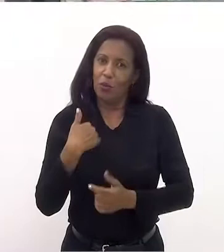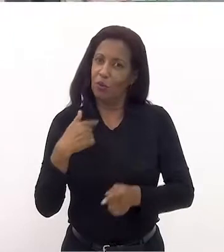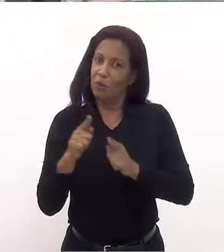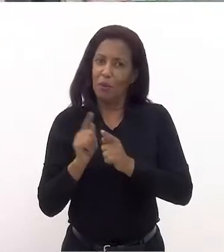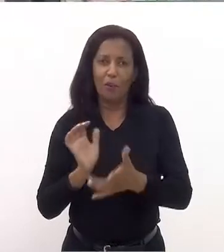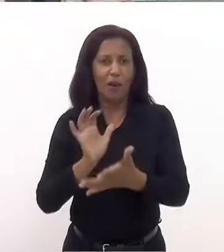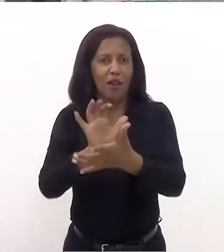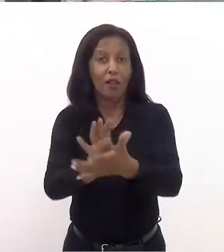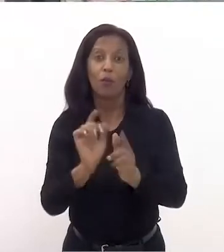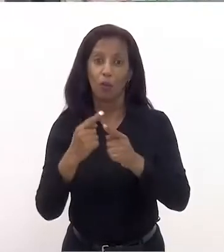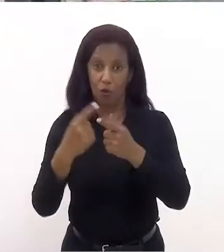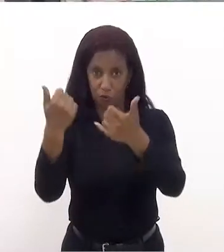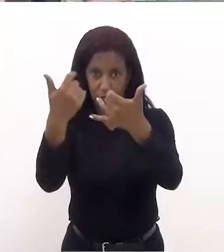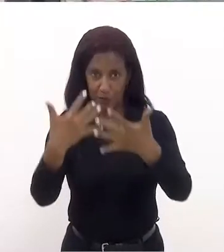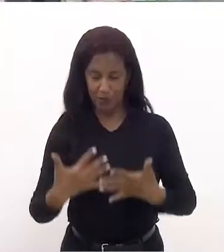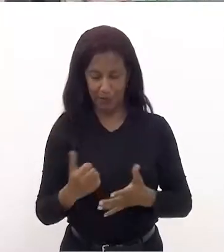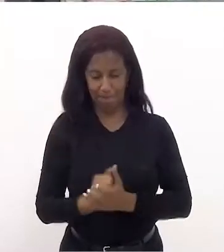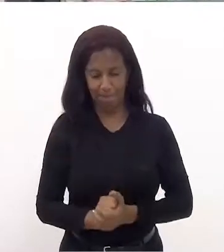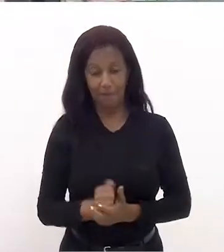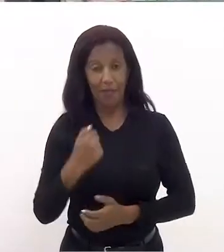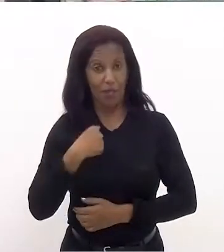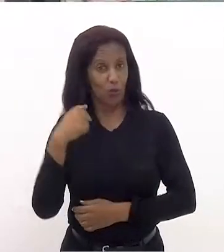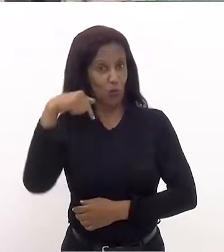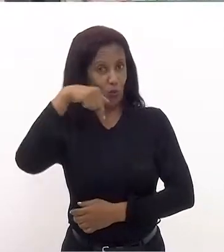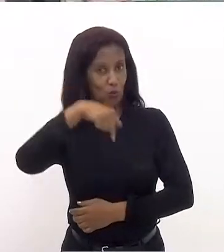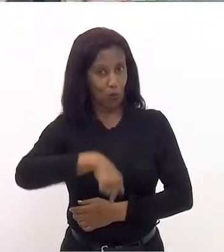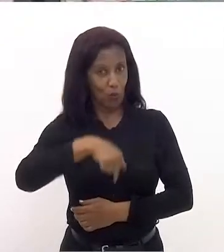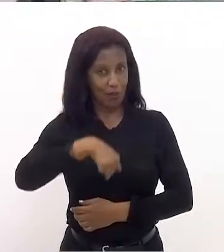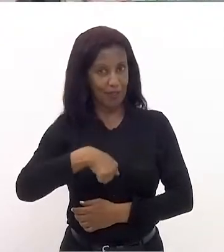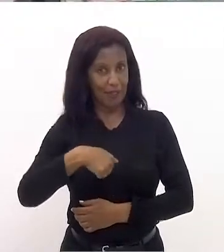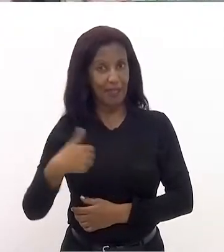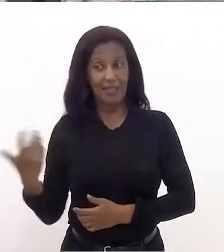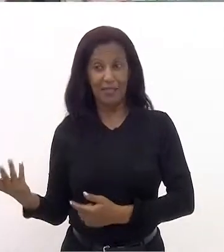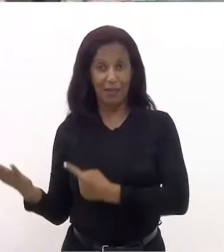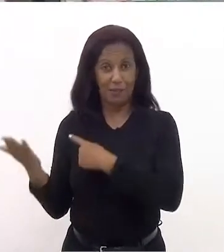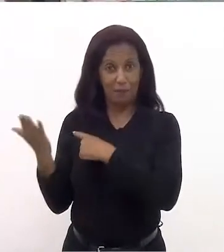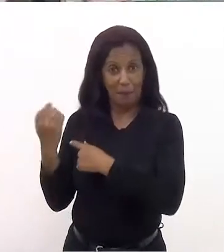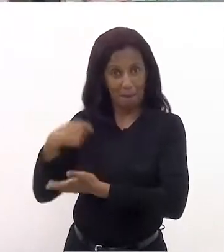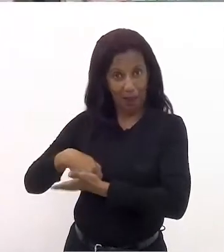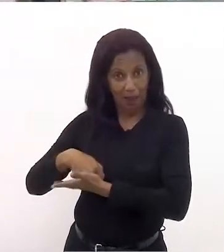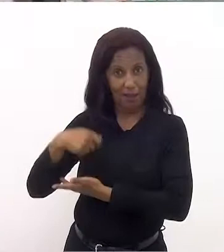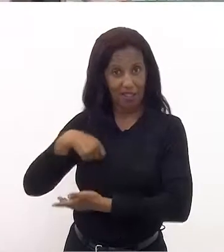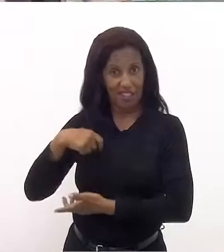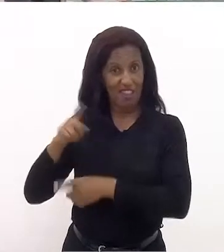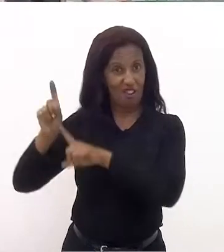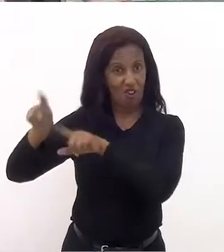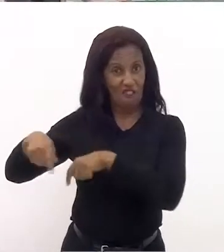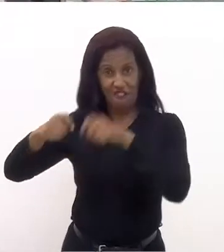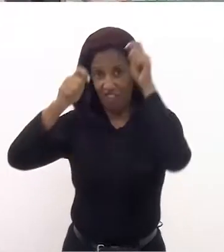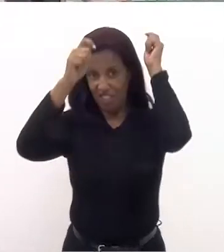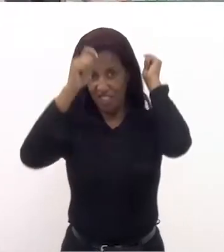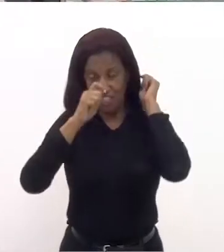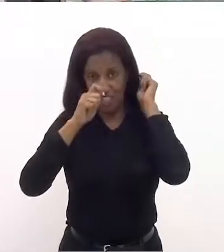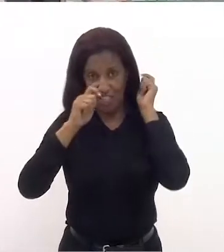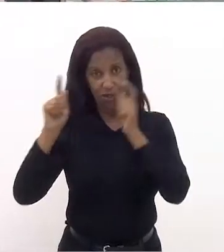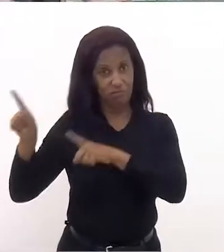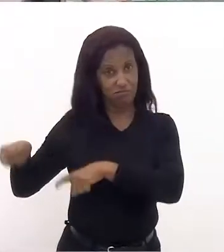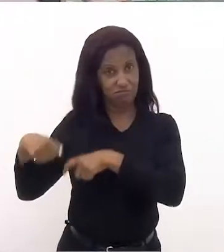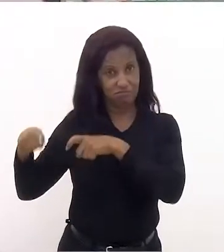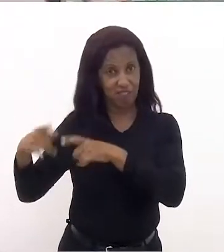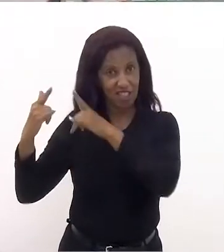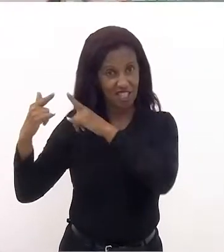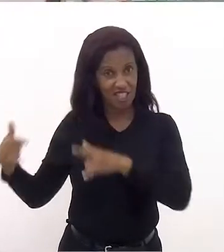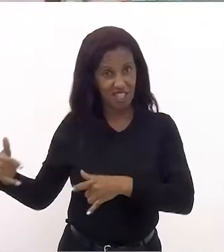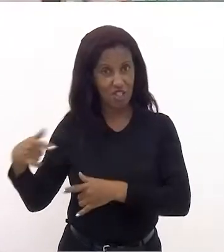eu não posso casar com você, porque é o seguinte, eu estou aqui, quem me sustenta aqui é um fazendeiro. É ele que paga